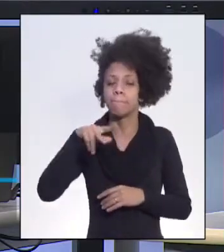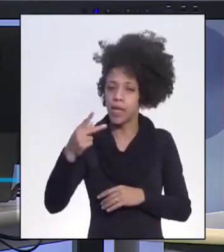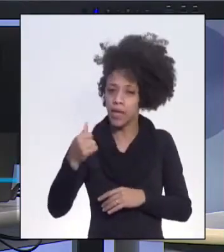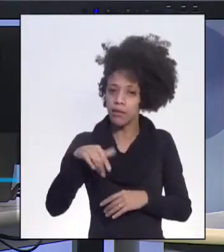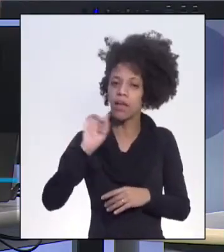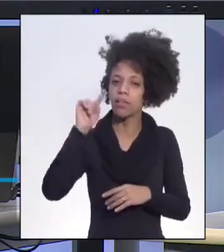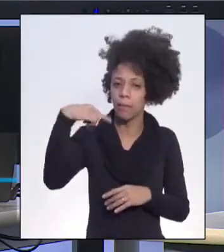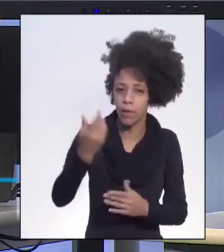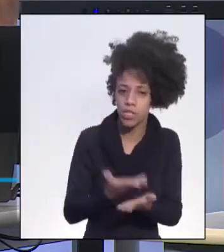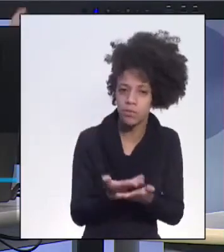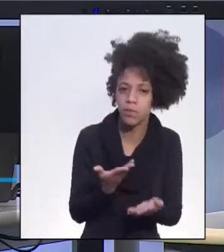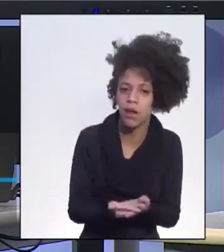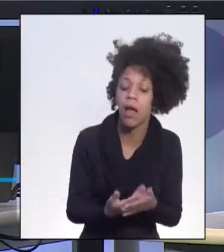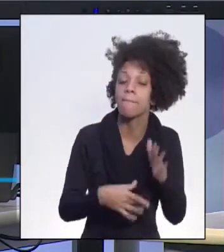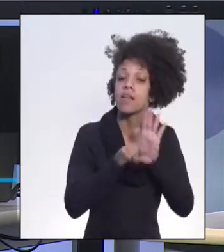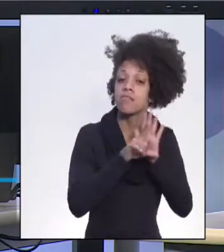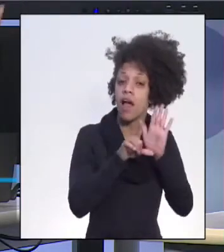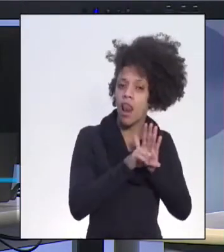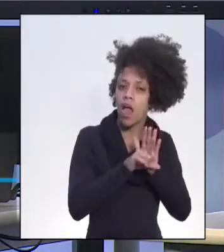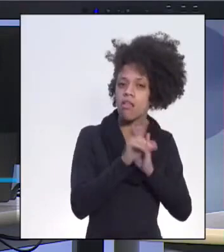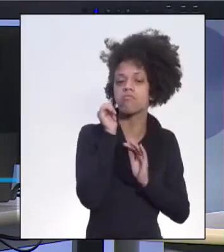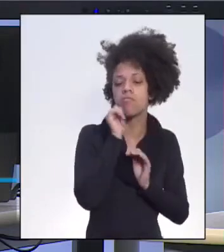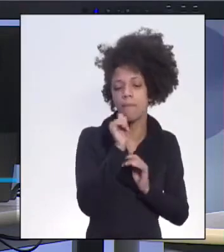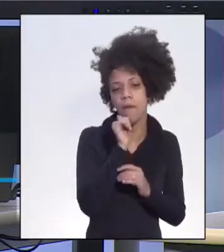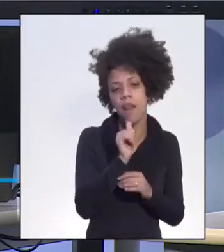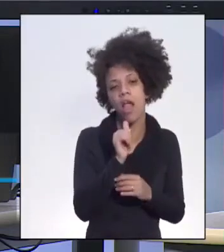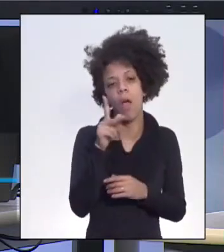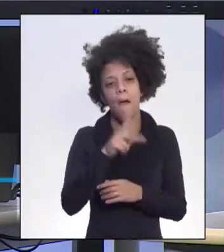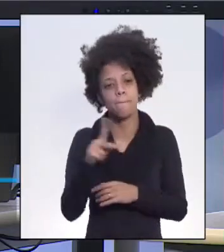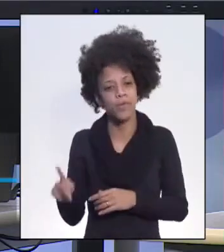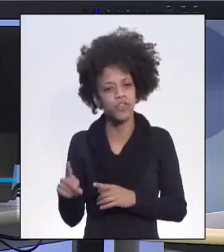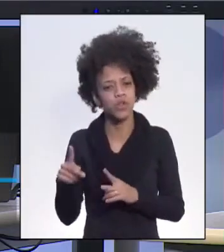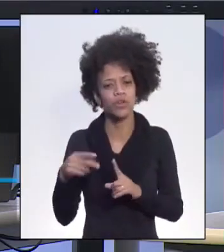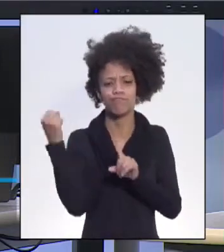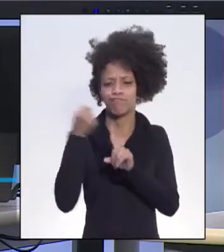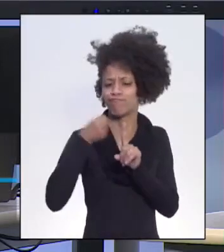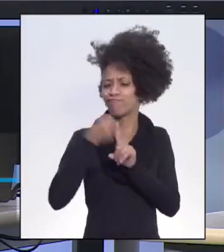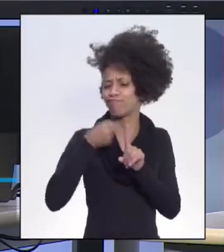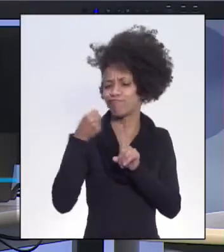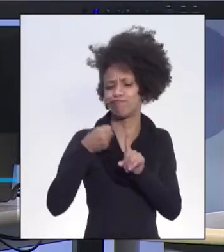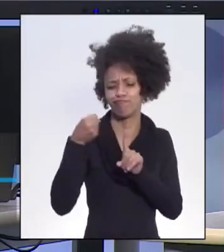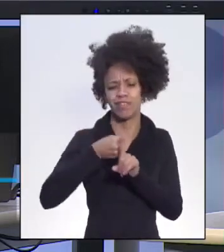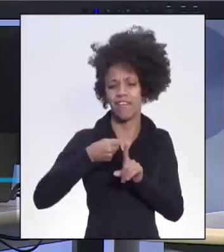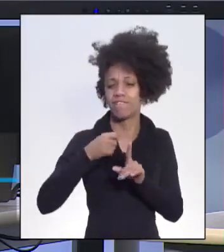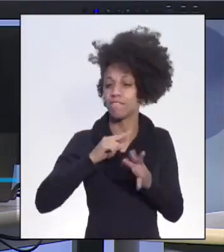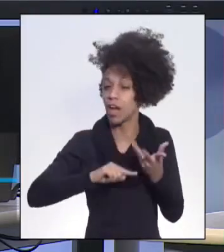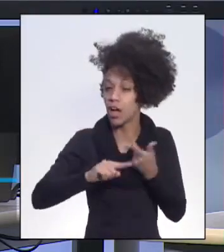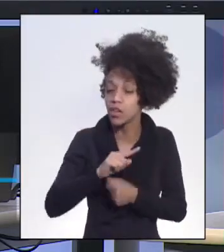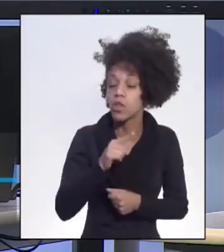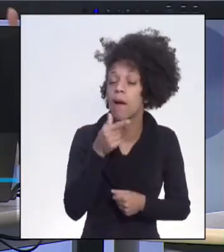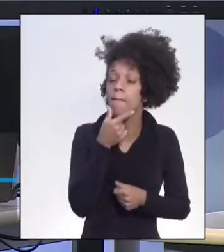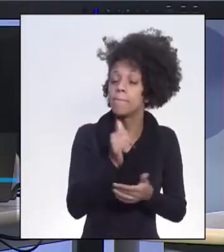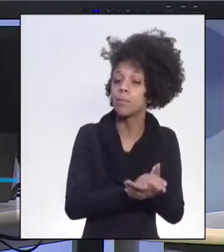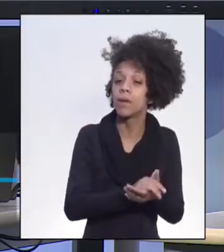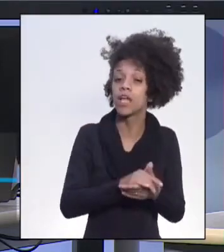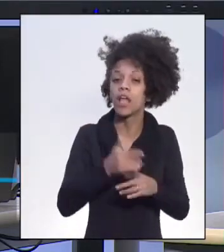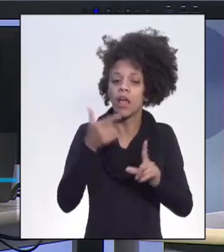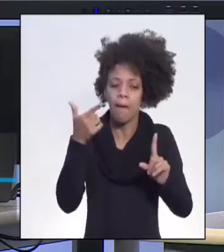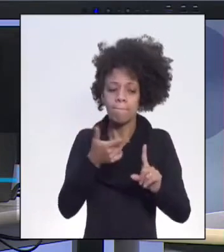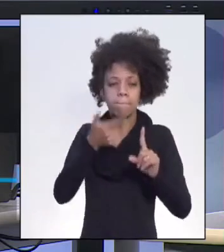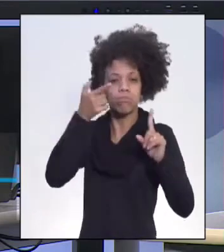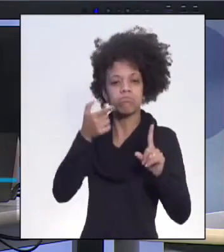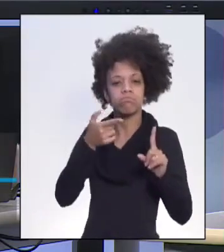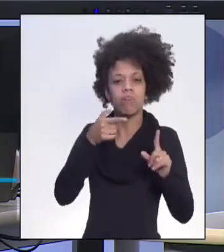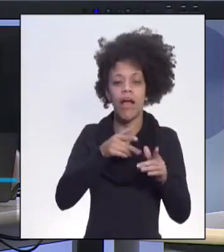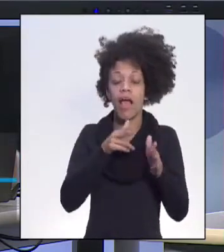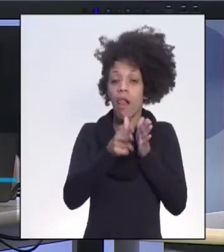próxima aula, mas a Lei Maria da Penha, uma professora que sofreu vários assédios pelo seu marido, e ele deu um tiro nela, ela